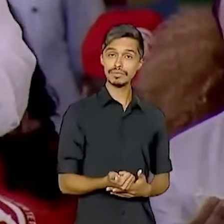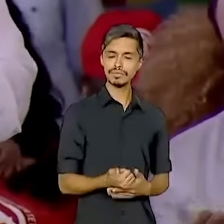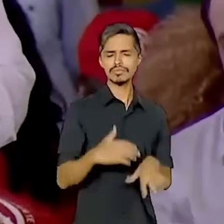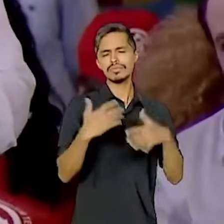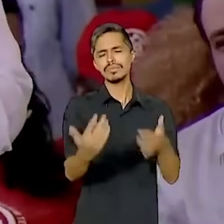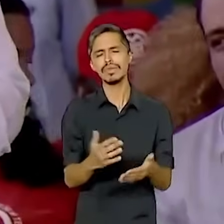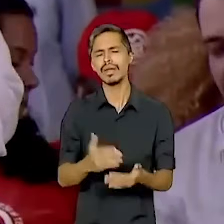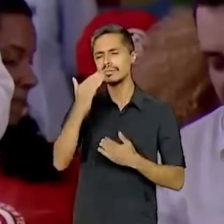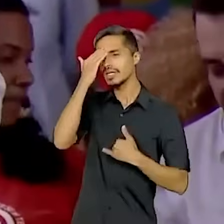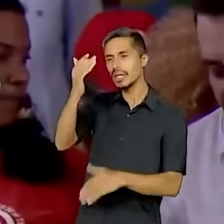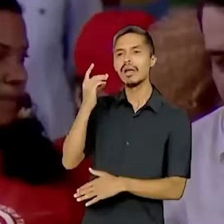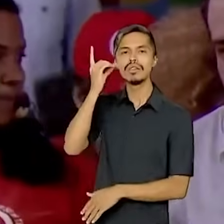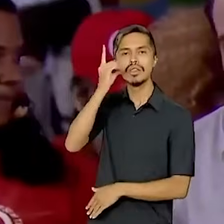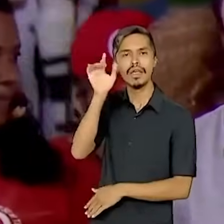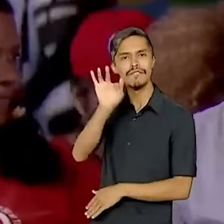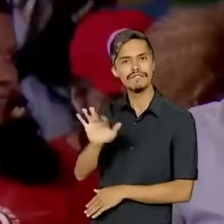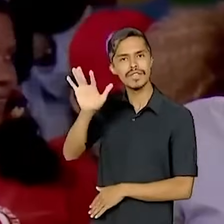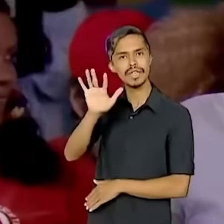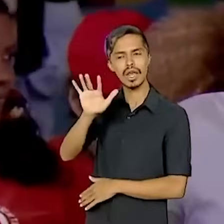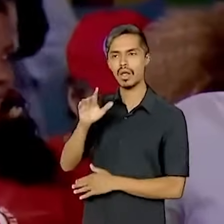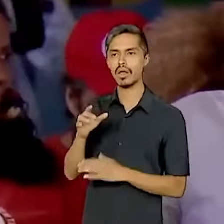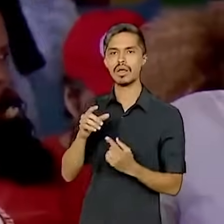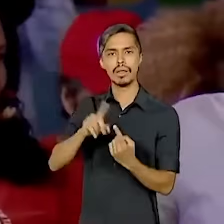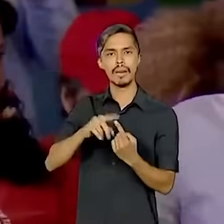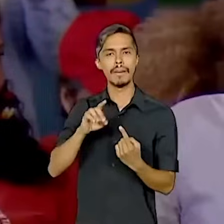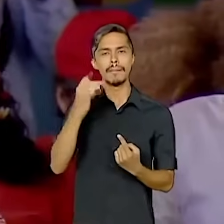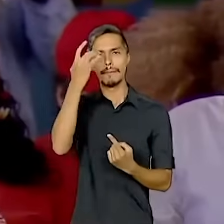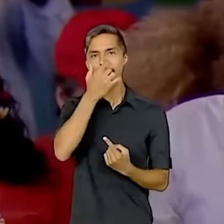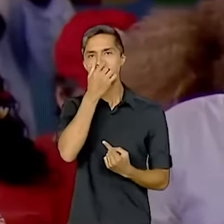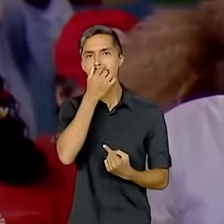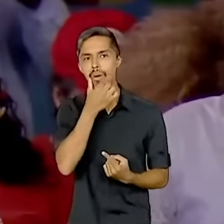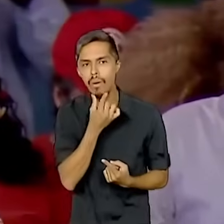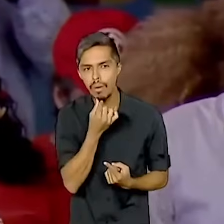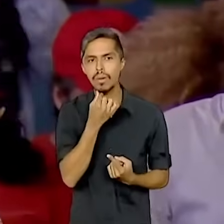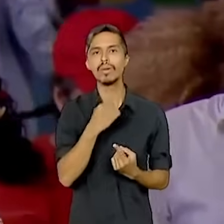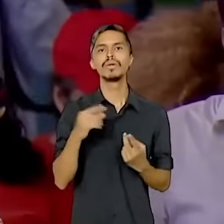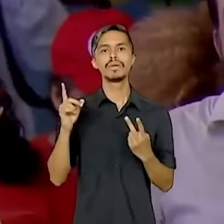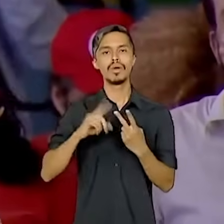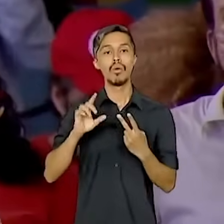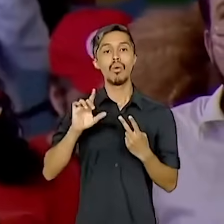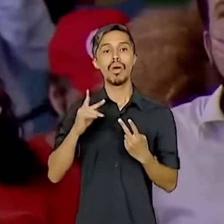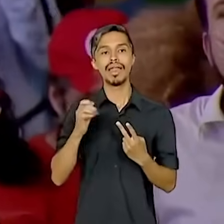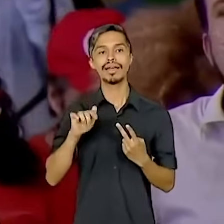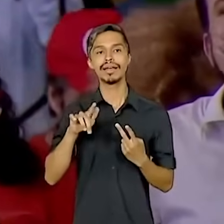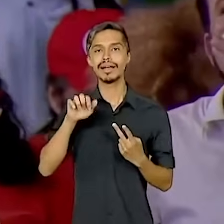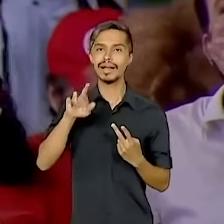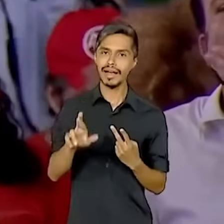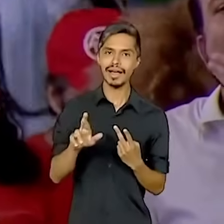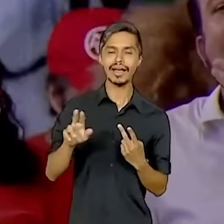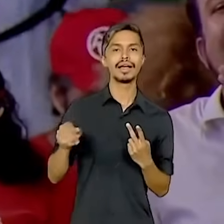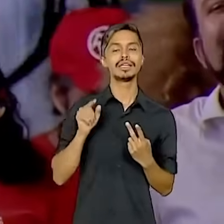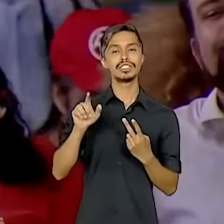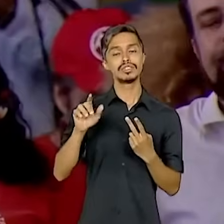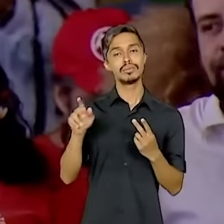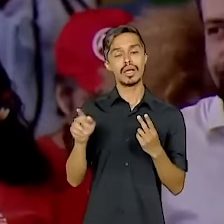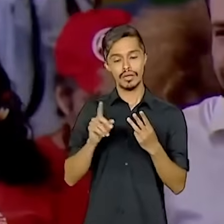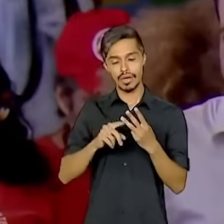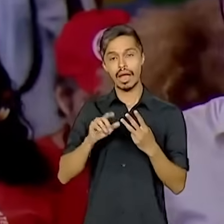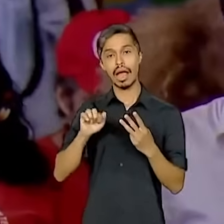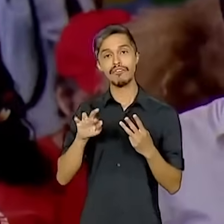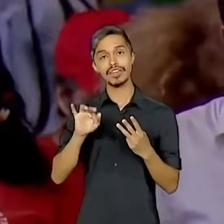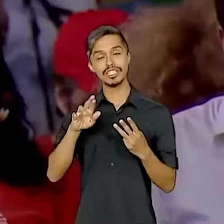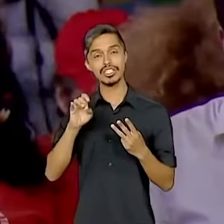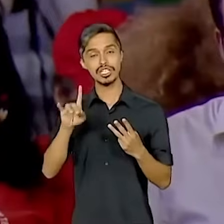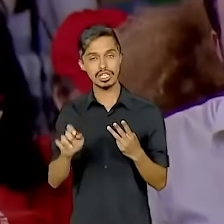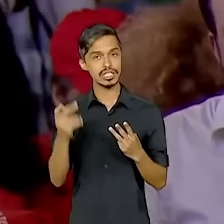deputados federais também que estão aqui. O companheiro Boulos, que já falou, o Alencar Santana, que é de Guarulhos, o Alfredinho, que é